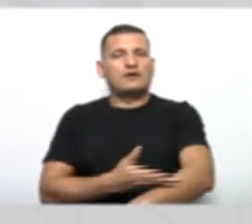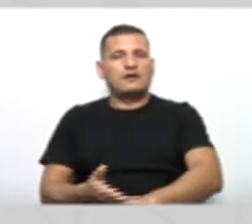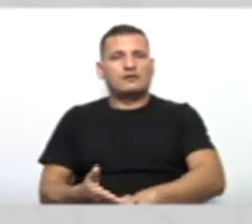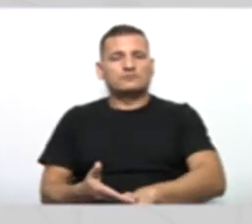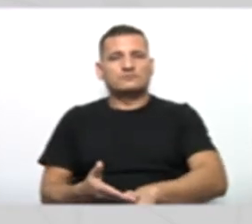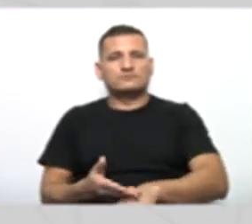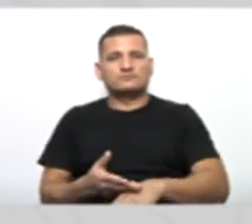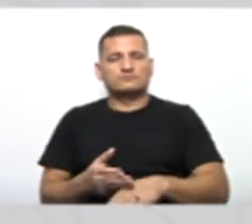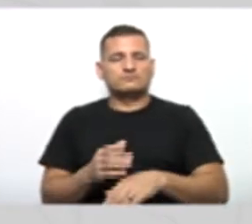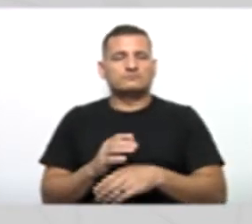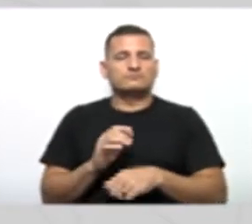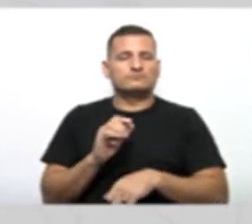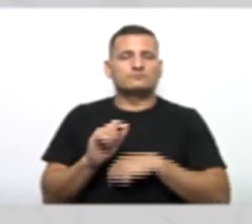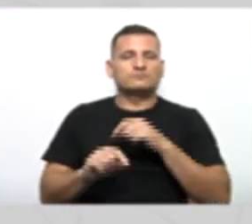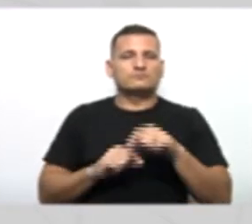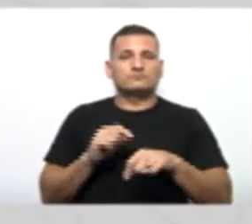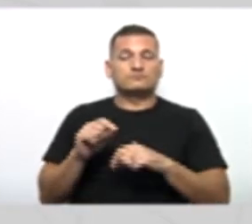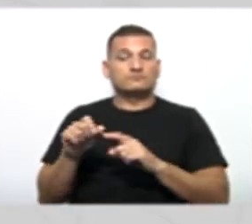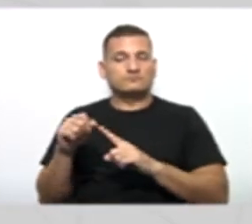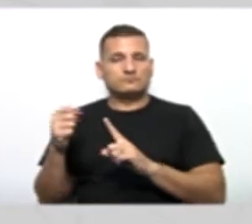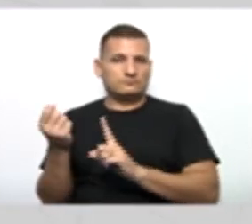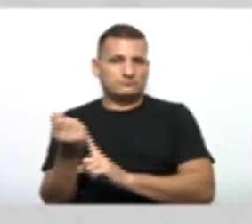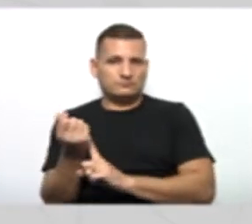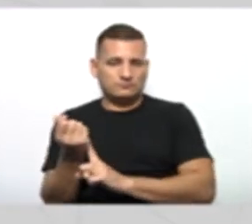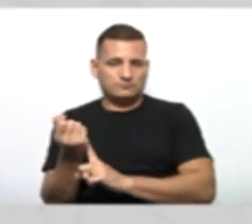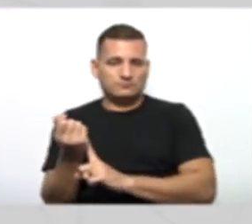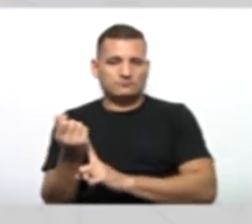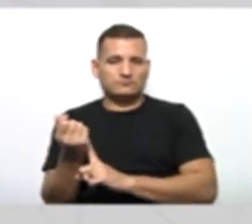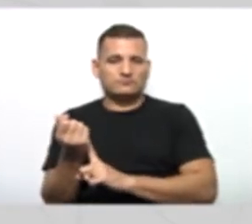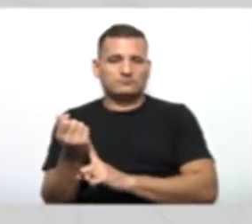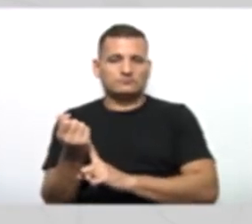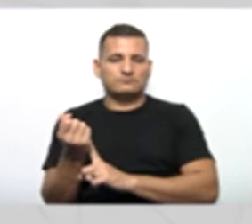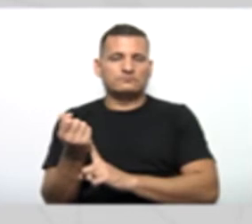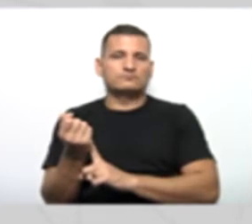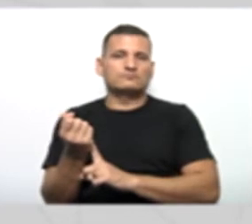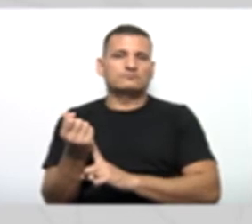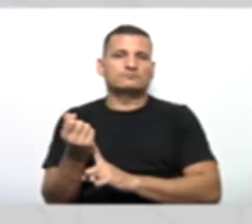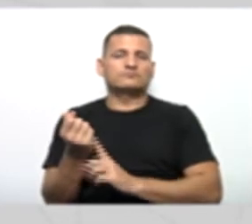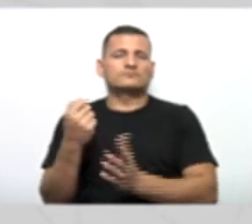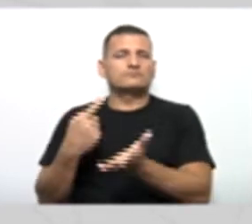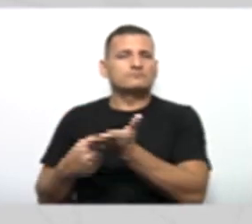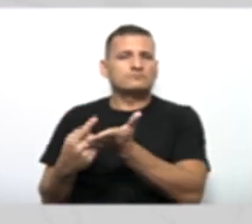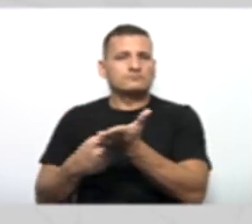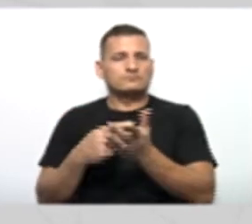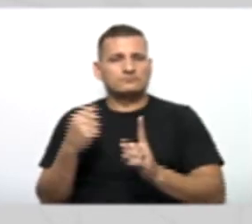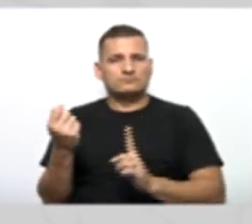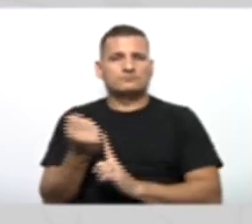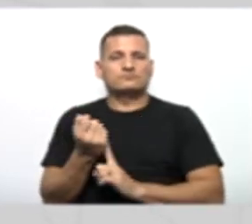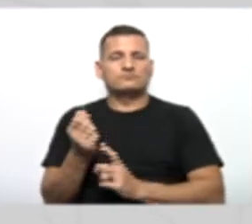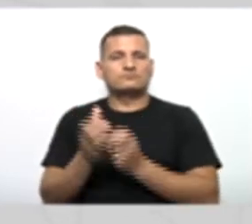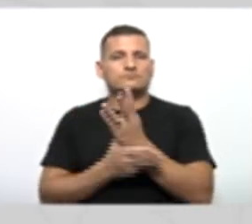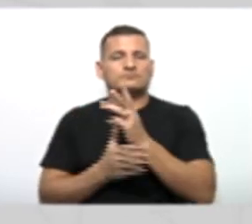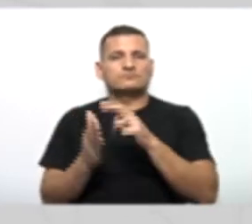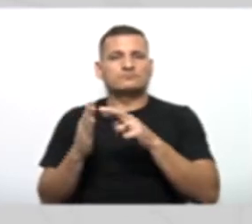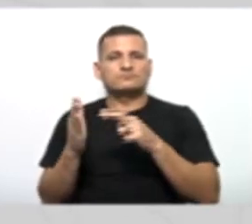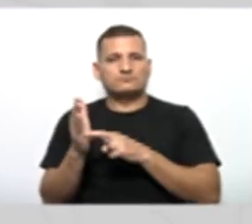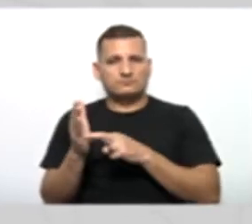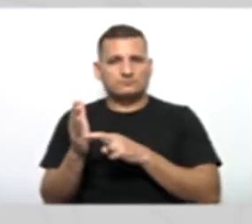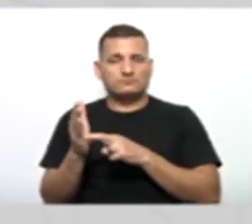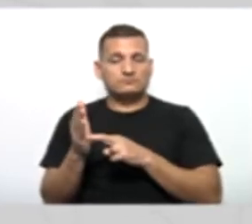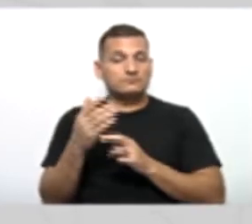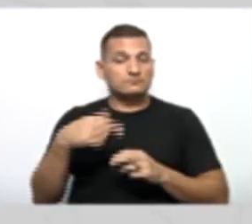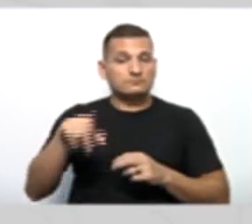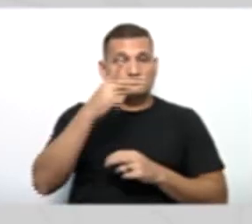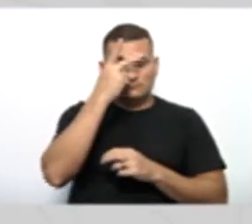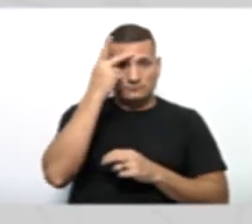que são esperados pela sociedade né pelas convenções sociais que estabeleceram normas e regras para que os indivíduos pudessem